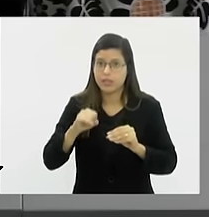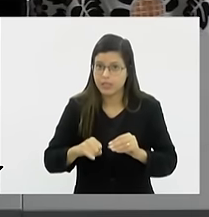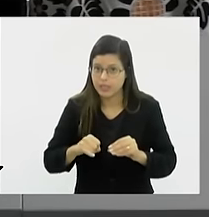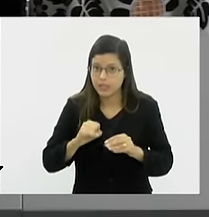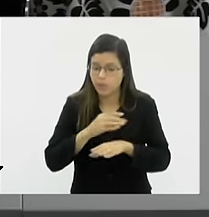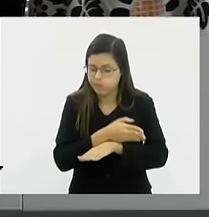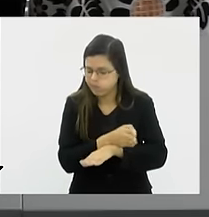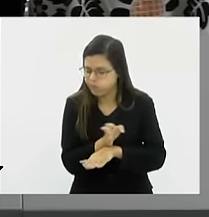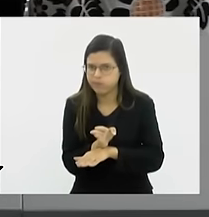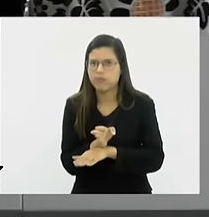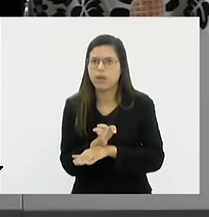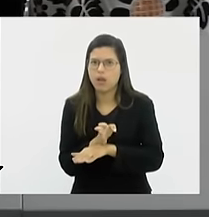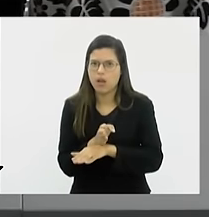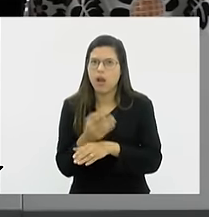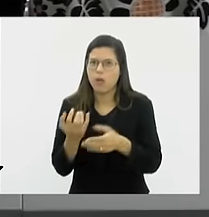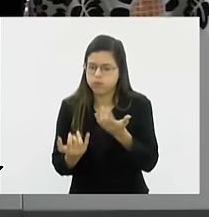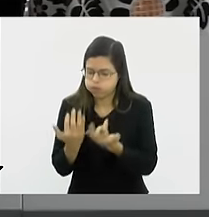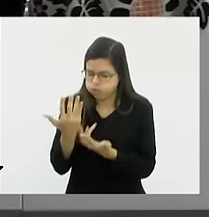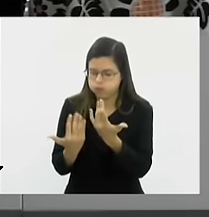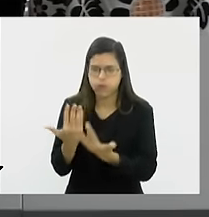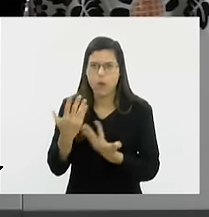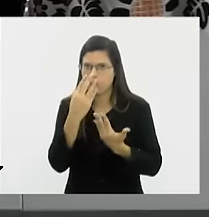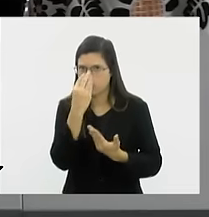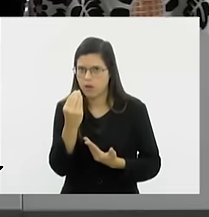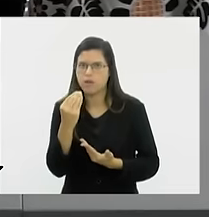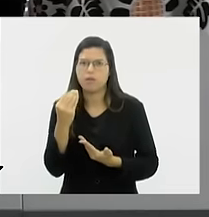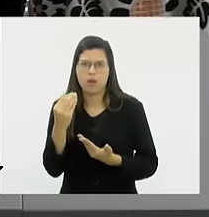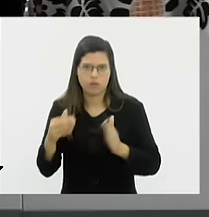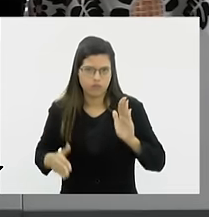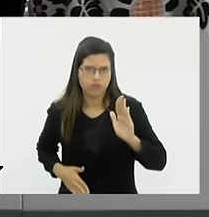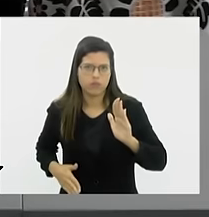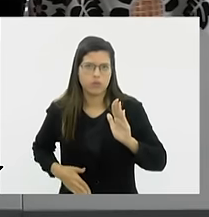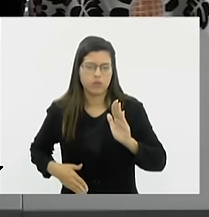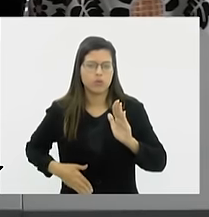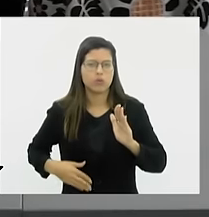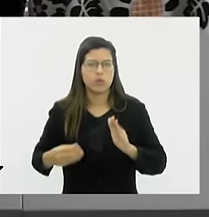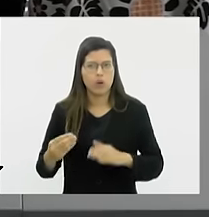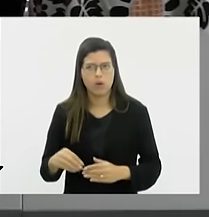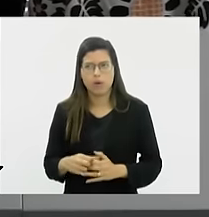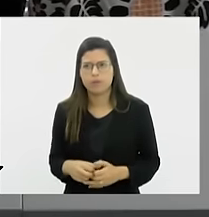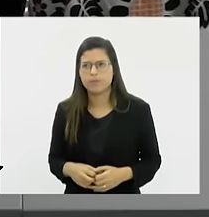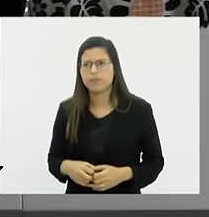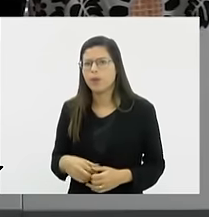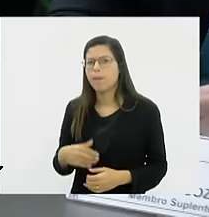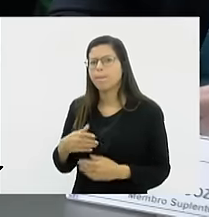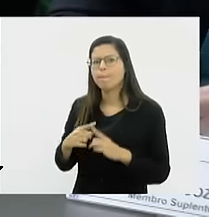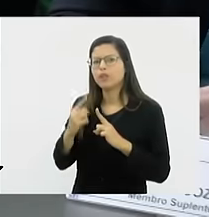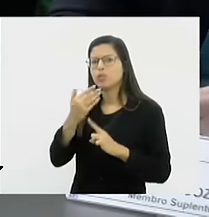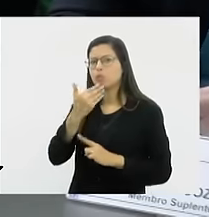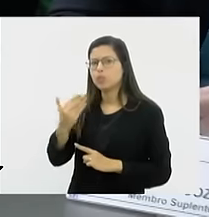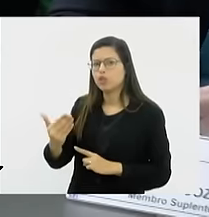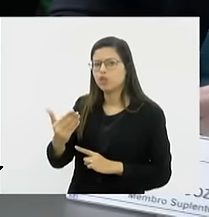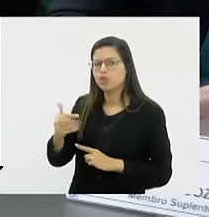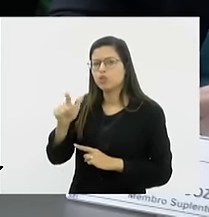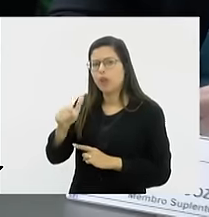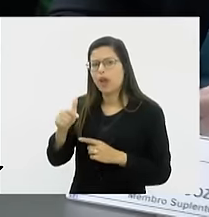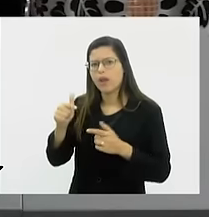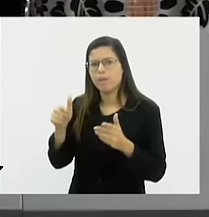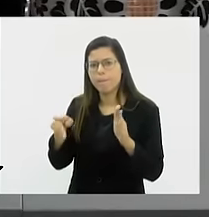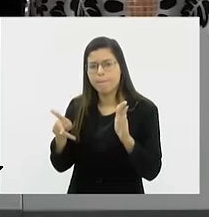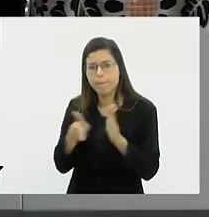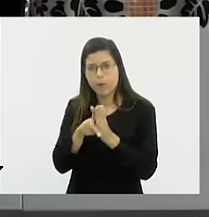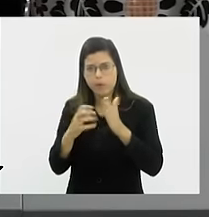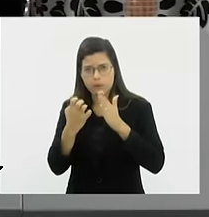teve casos. E os... Só para eu entender, o pedido está partindo das empresas de ônibus, é isso? Passei.